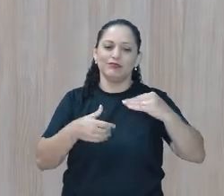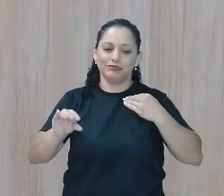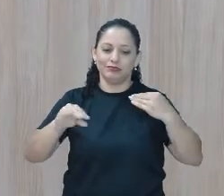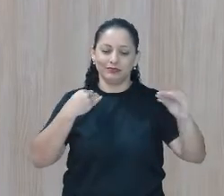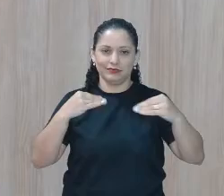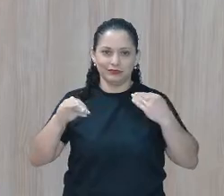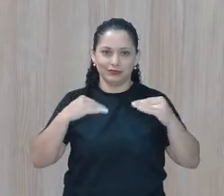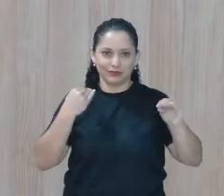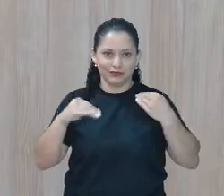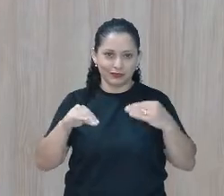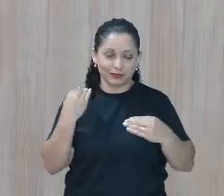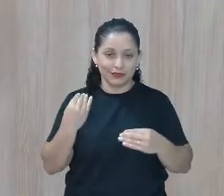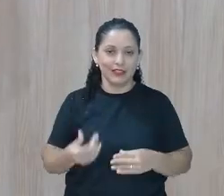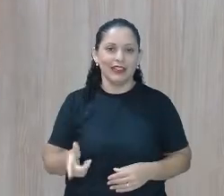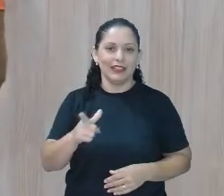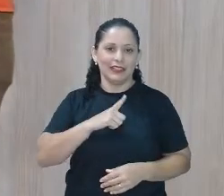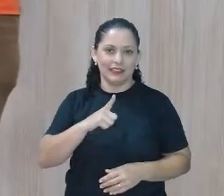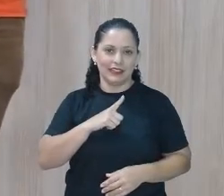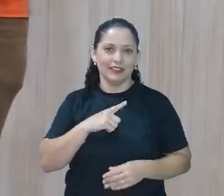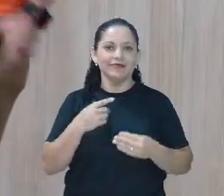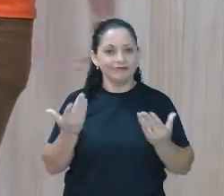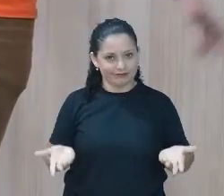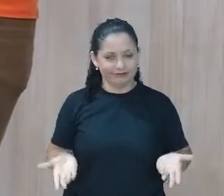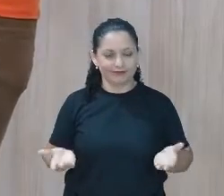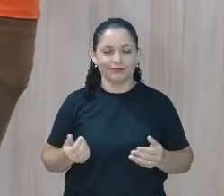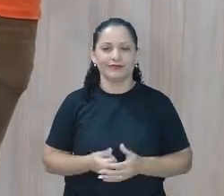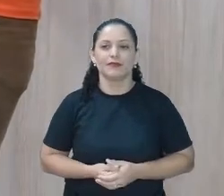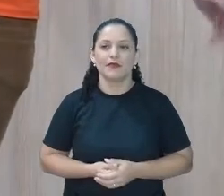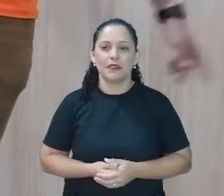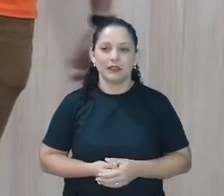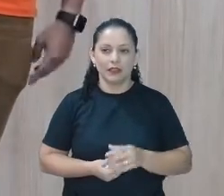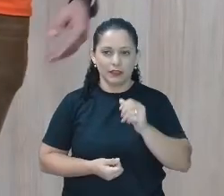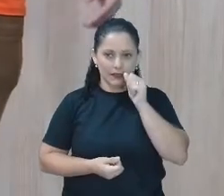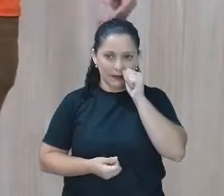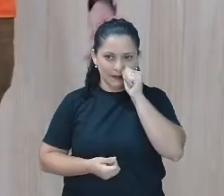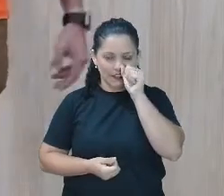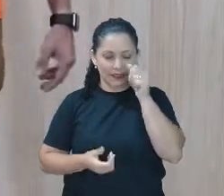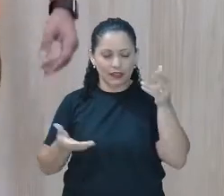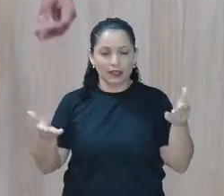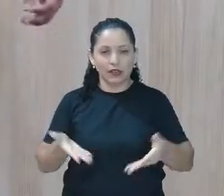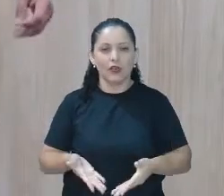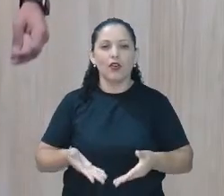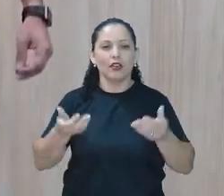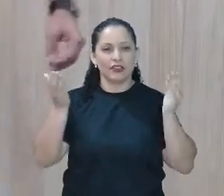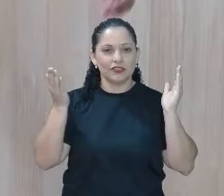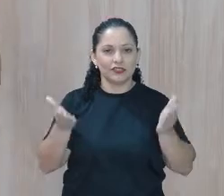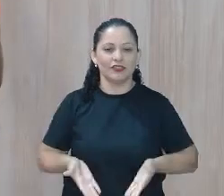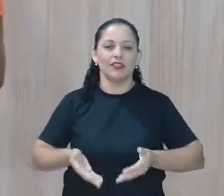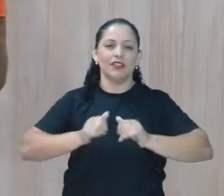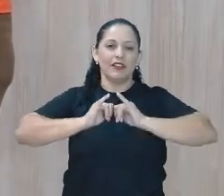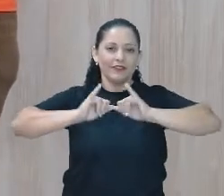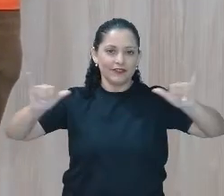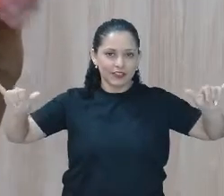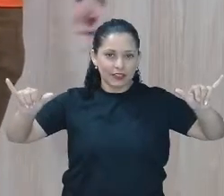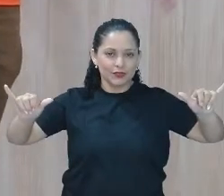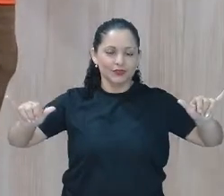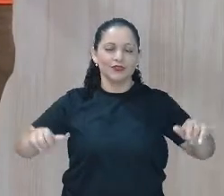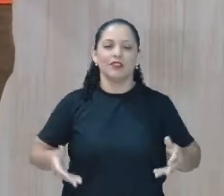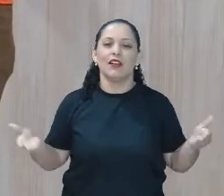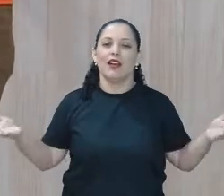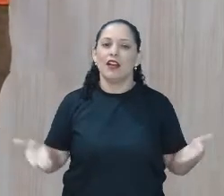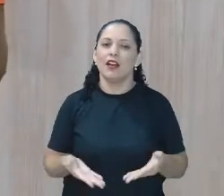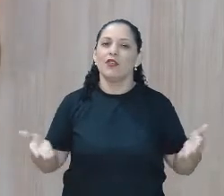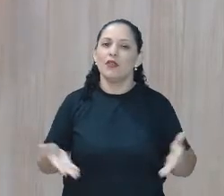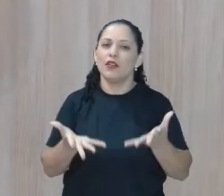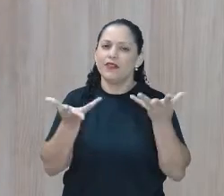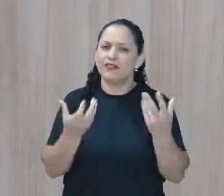e atualizado das nossas postagens, certo? Os recadinhos foram dados, tá bom? Vamos